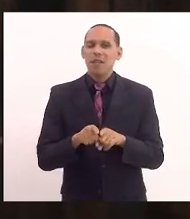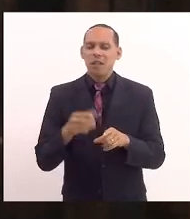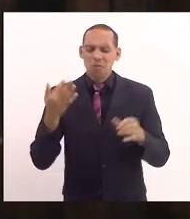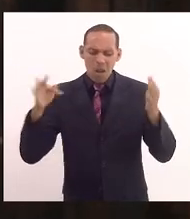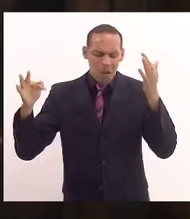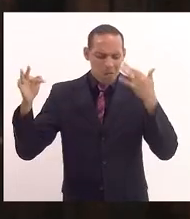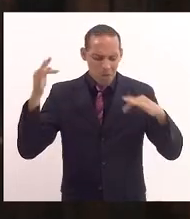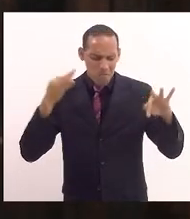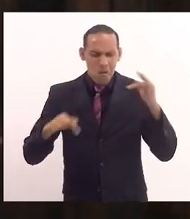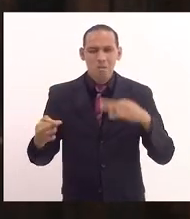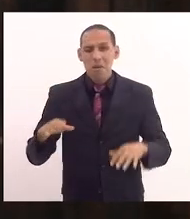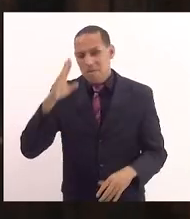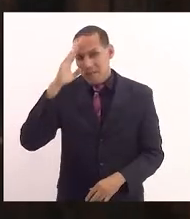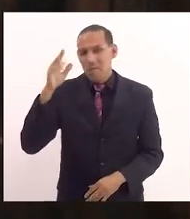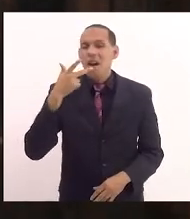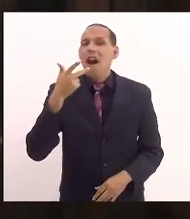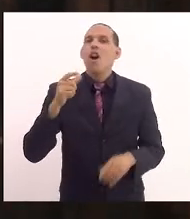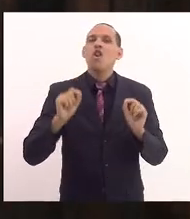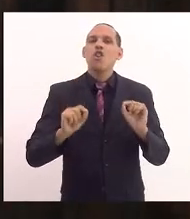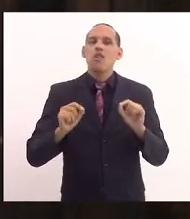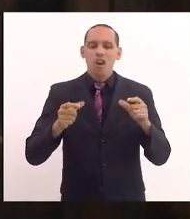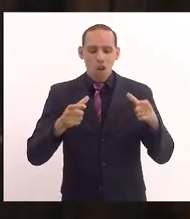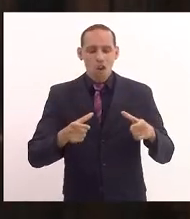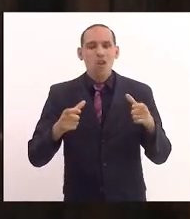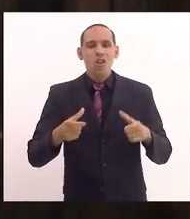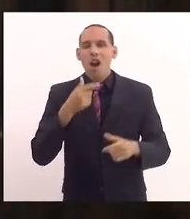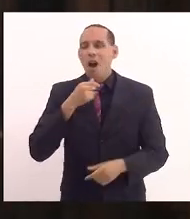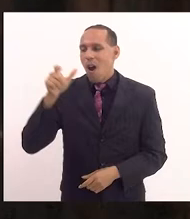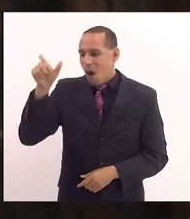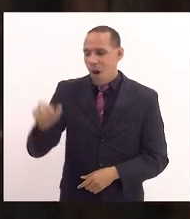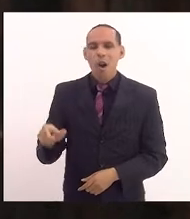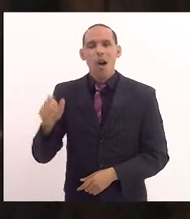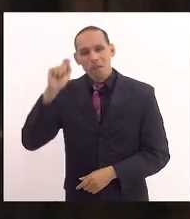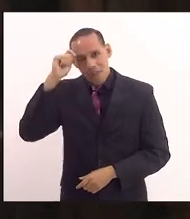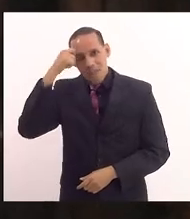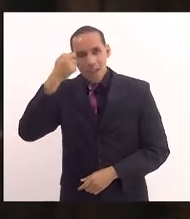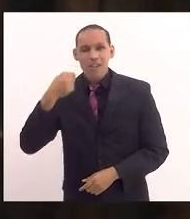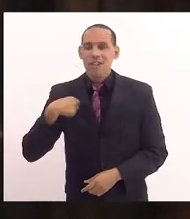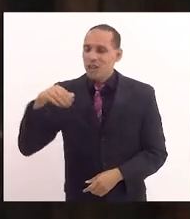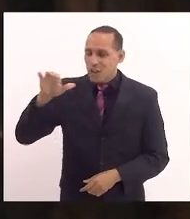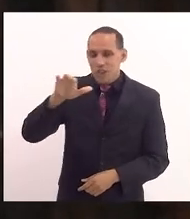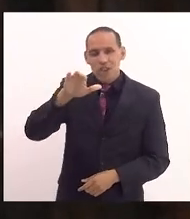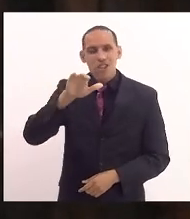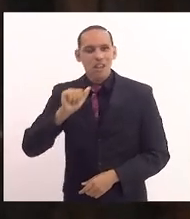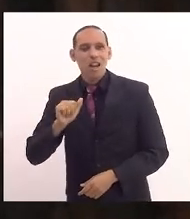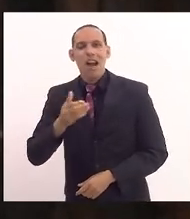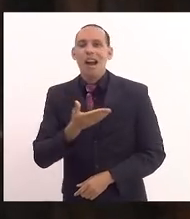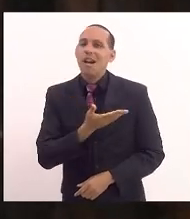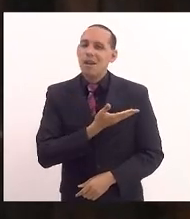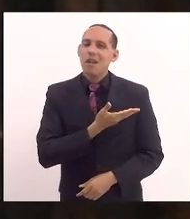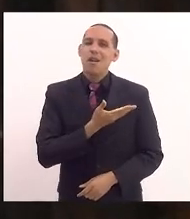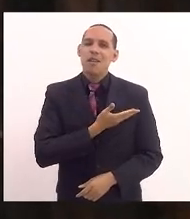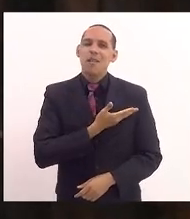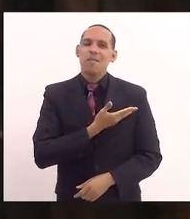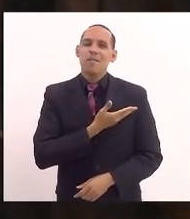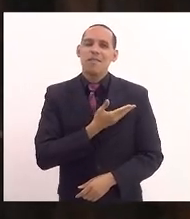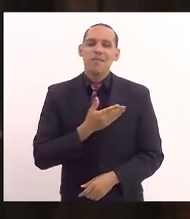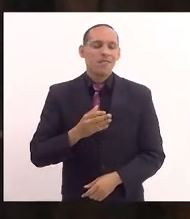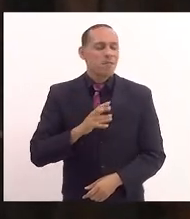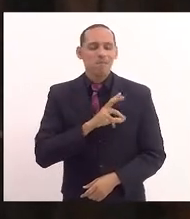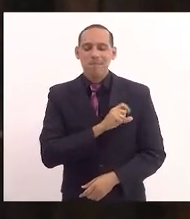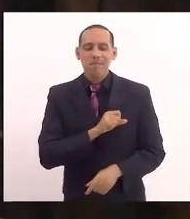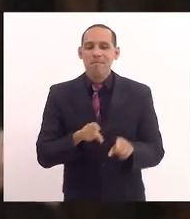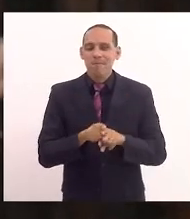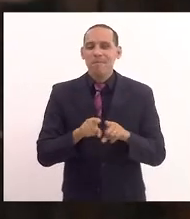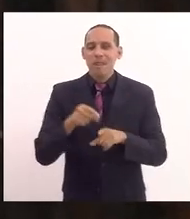e, principalmente, falar desse lugar, do lugar de homem negro, eu quero chamar aqui um querido amigo para fazer uso da palavra